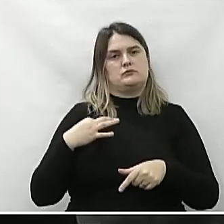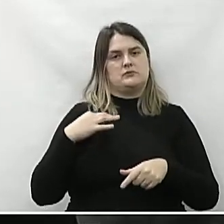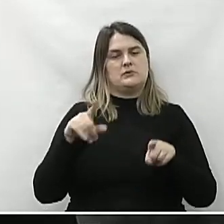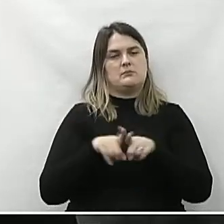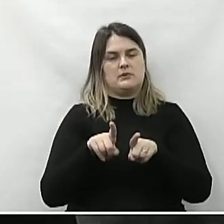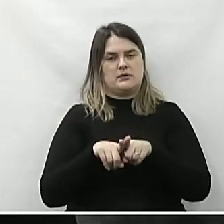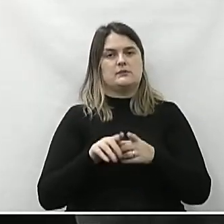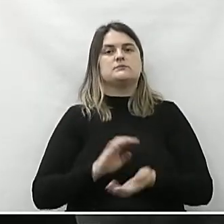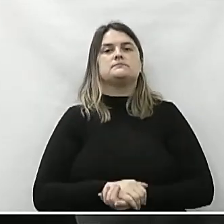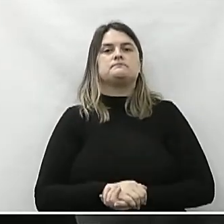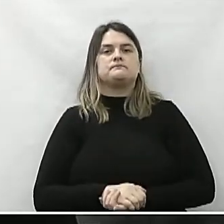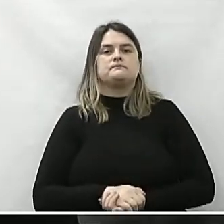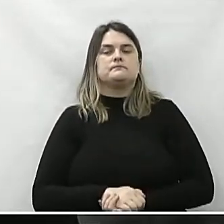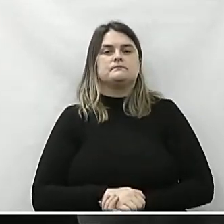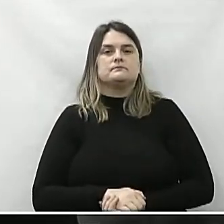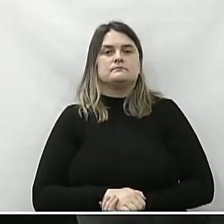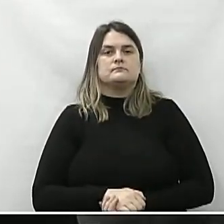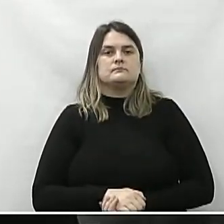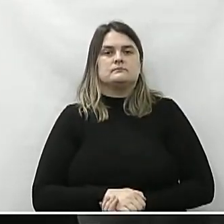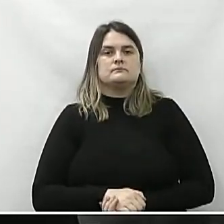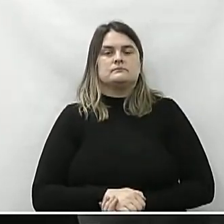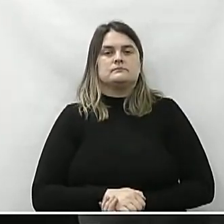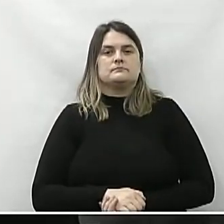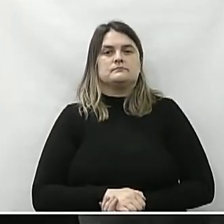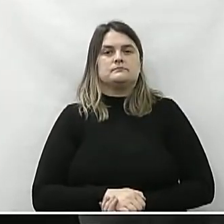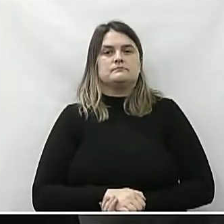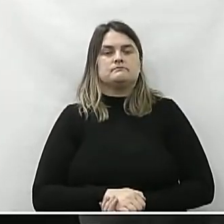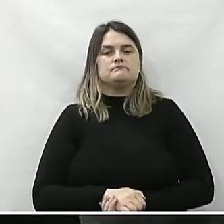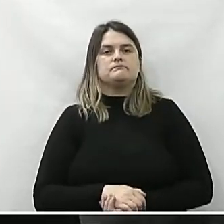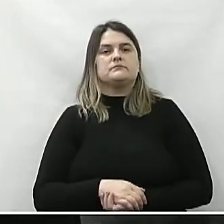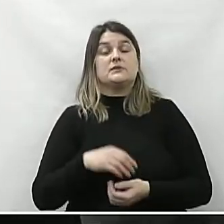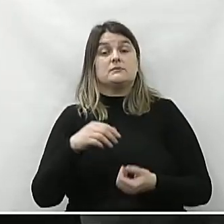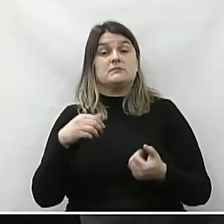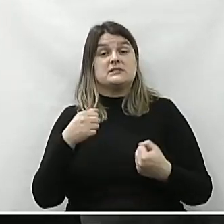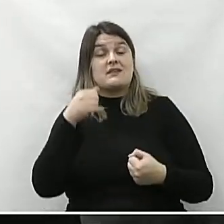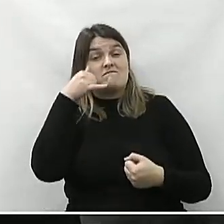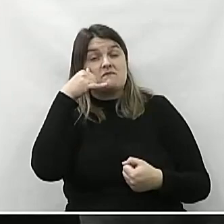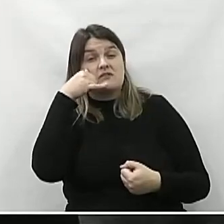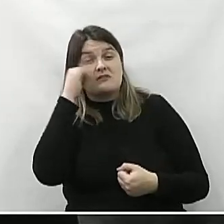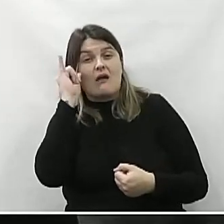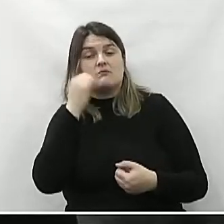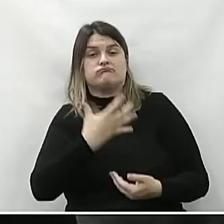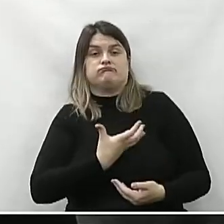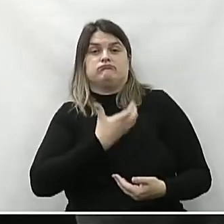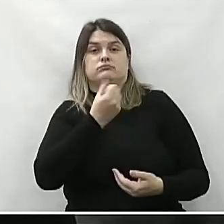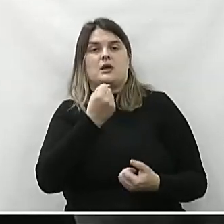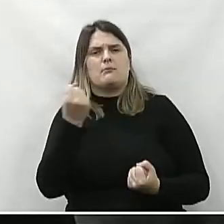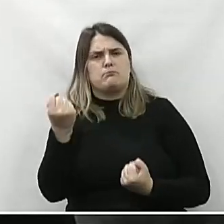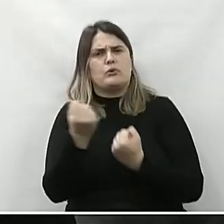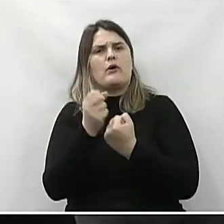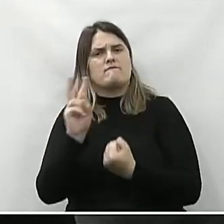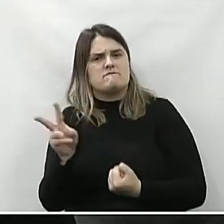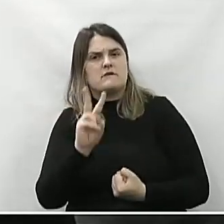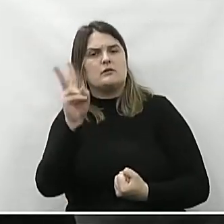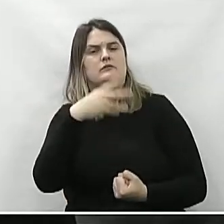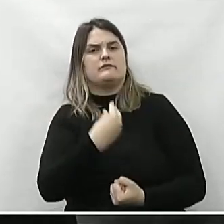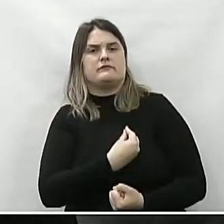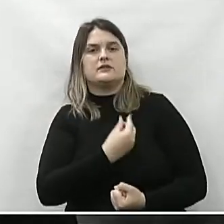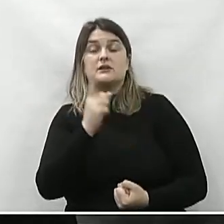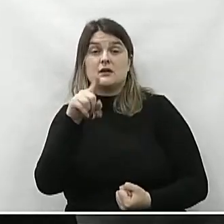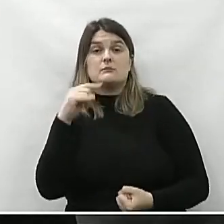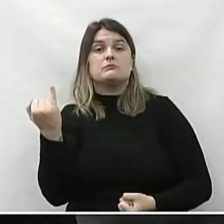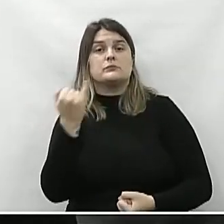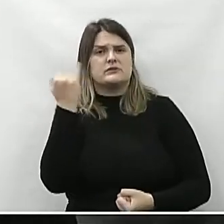isso que é entra e colocar aqui no combate ao suicídio em favor da vida isso é muito importante